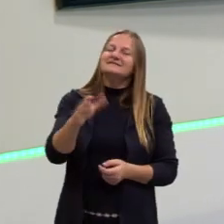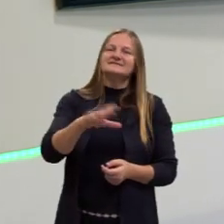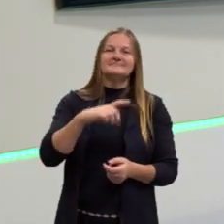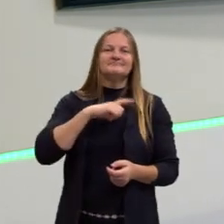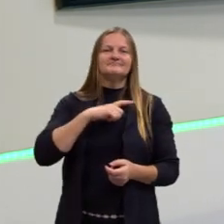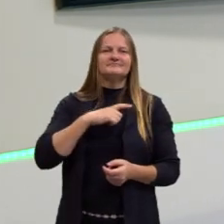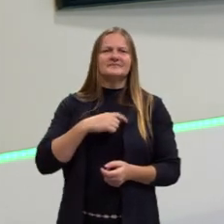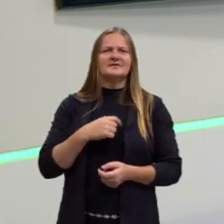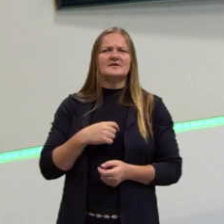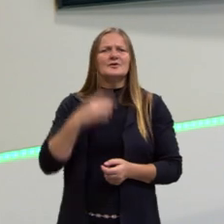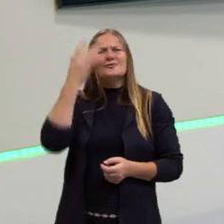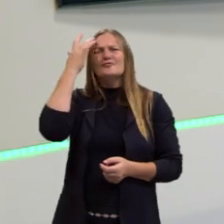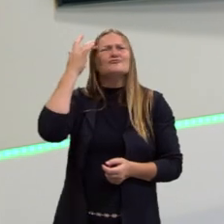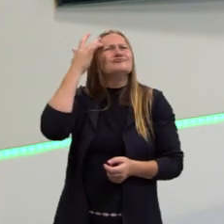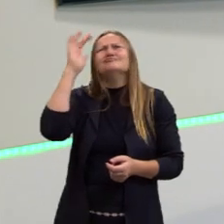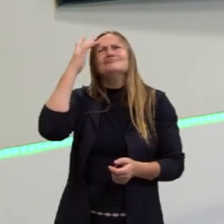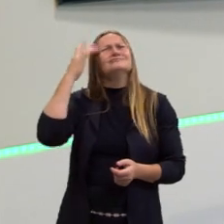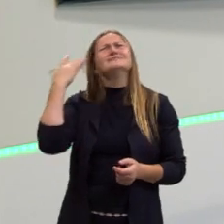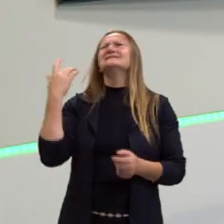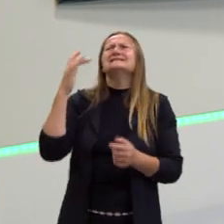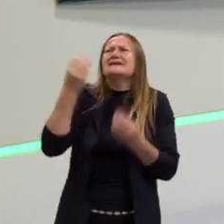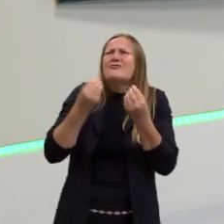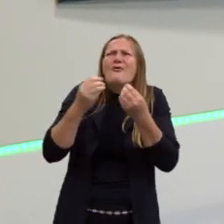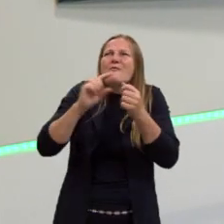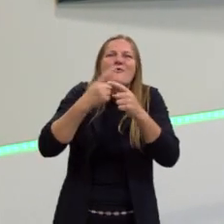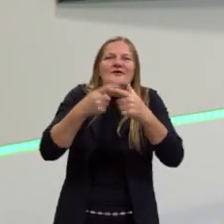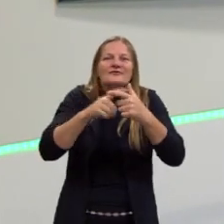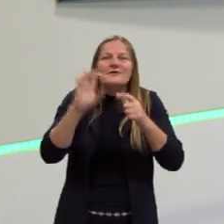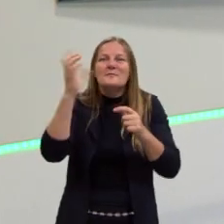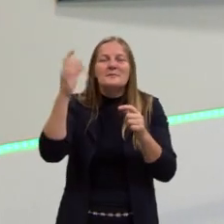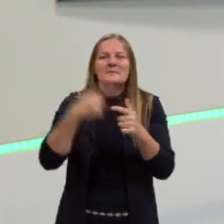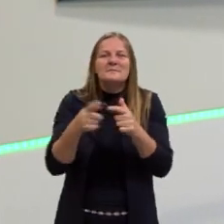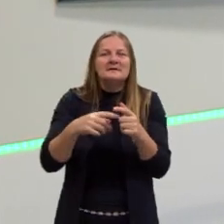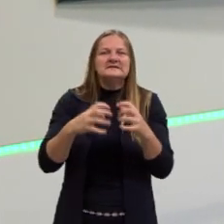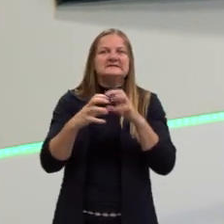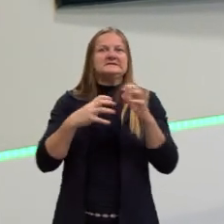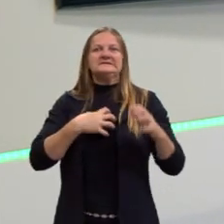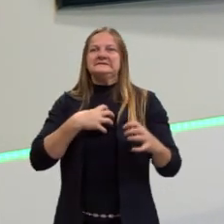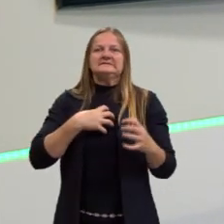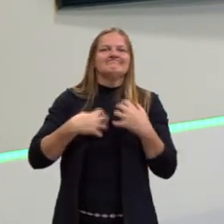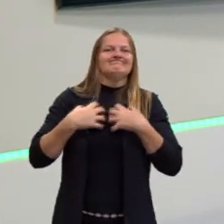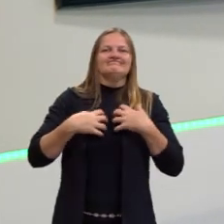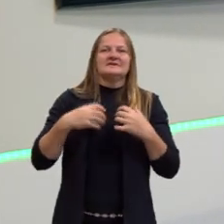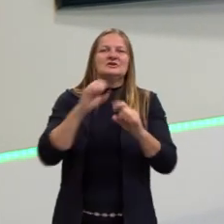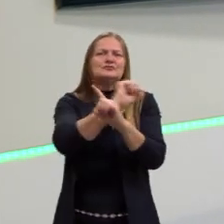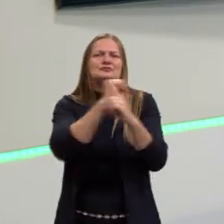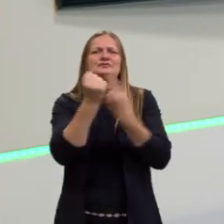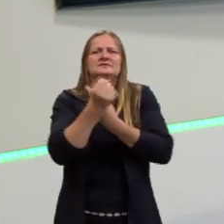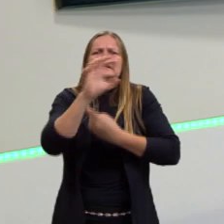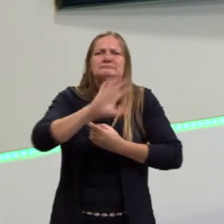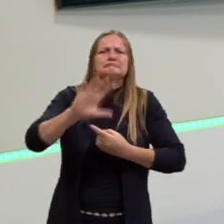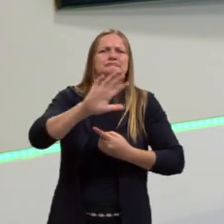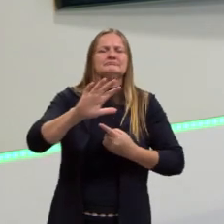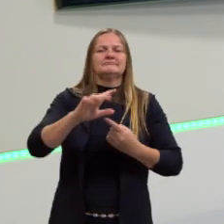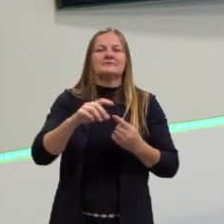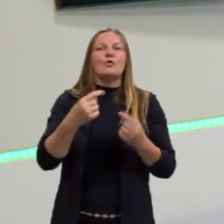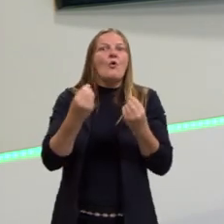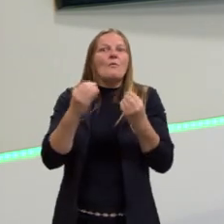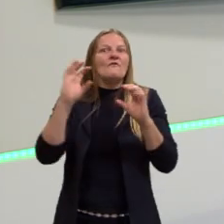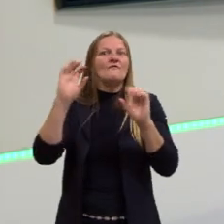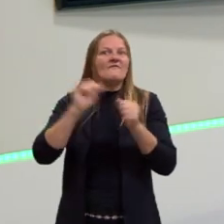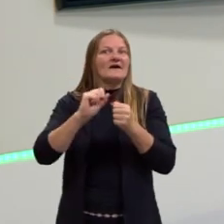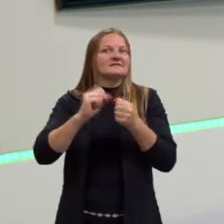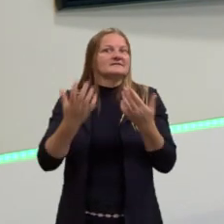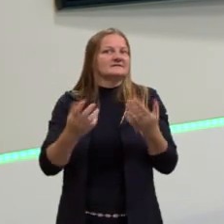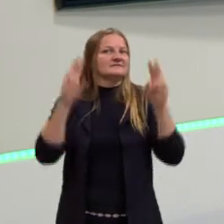fato de eu não sei uma solução para esse problema hora um problema bastante generalizado que envolve a sociedade como eu faço para resolver